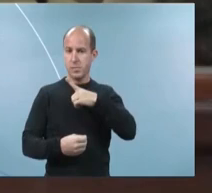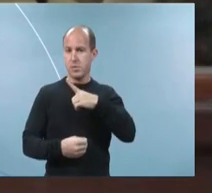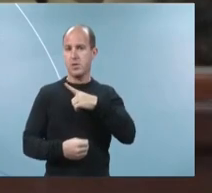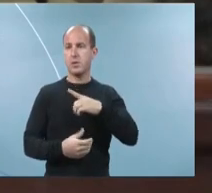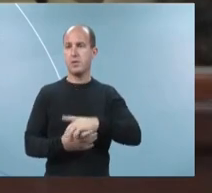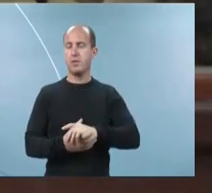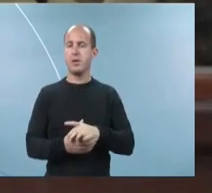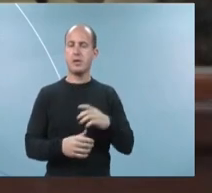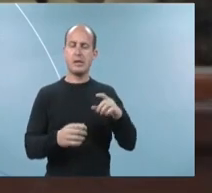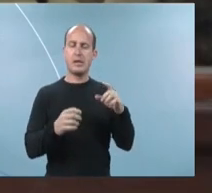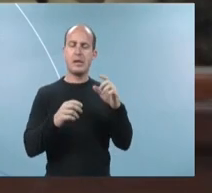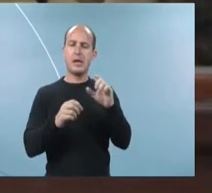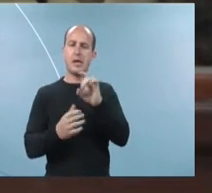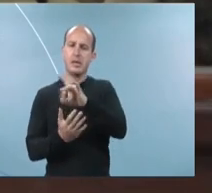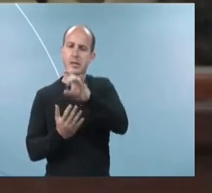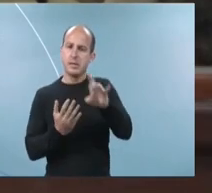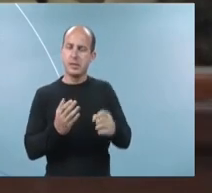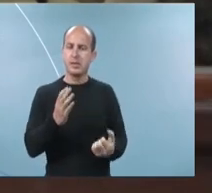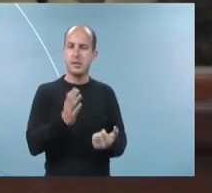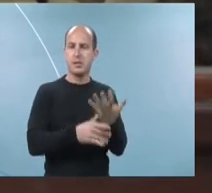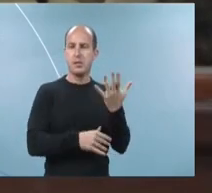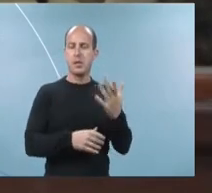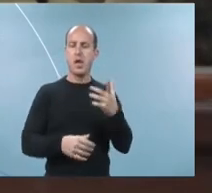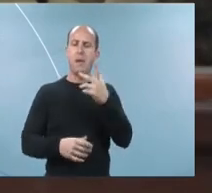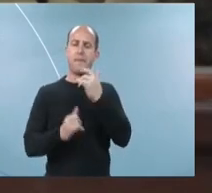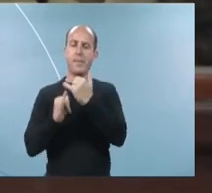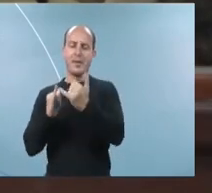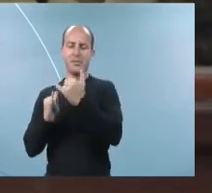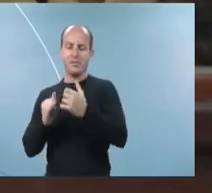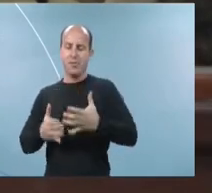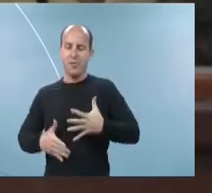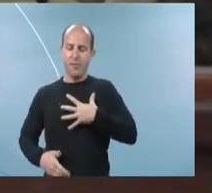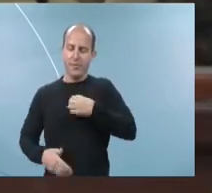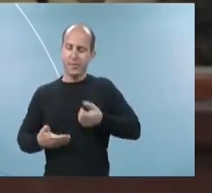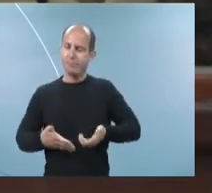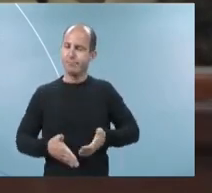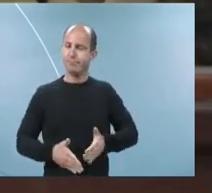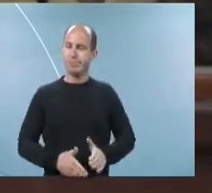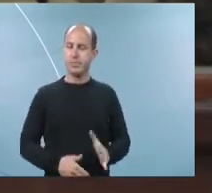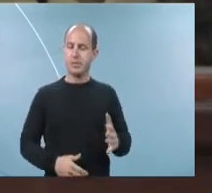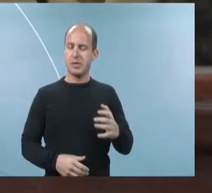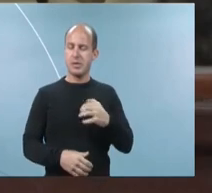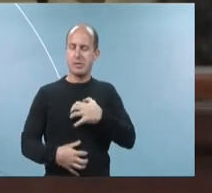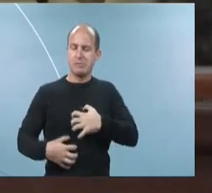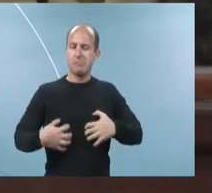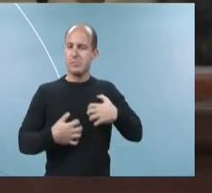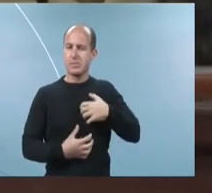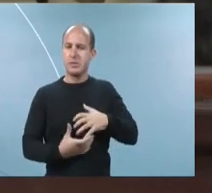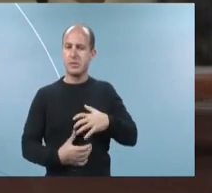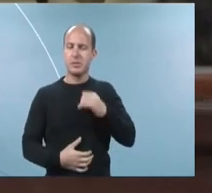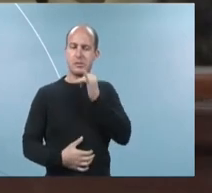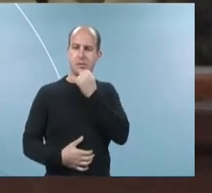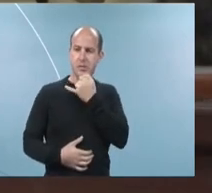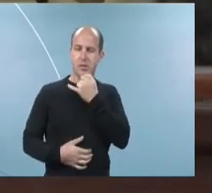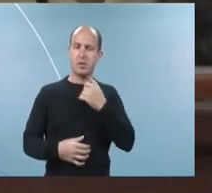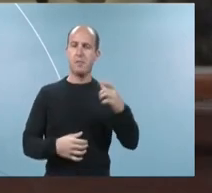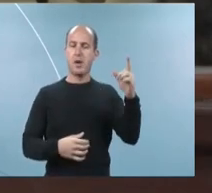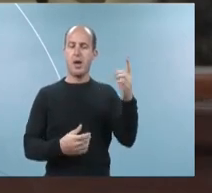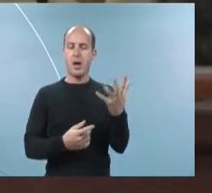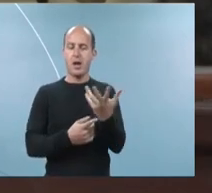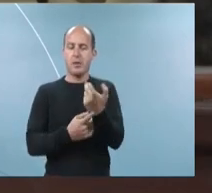peça criada é como um filho a nascer. As aflições de sua alma, a arte chega e lhe